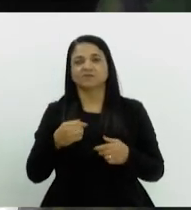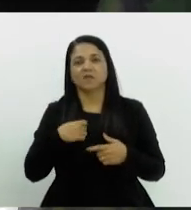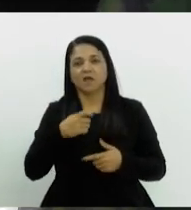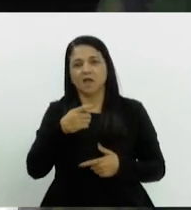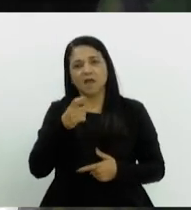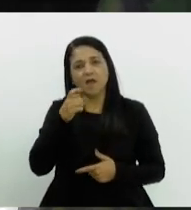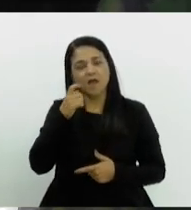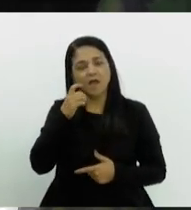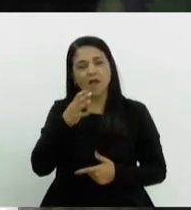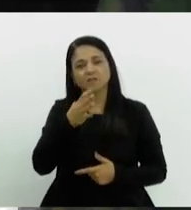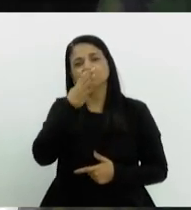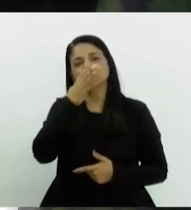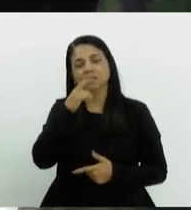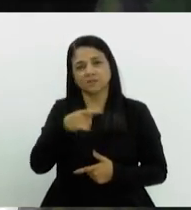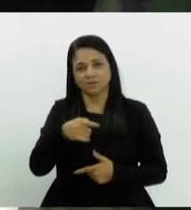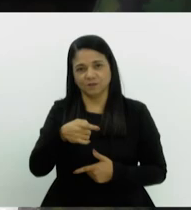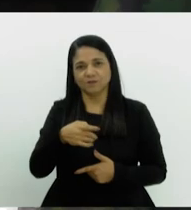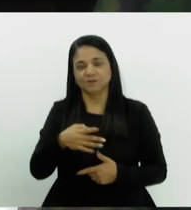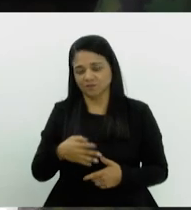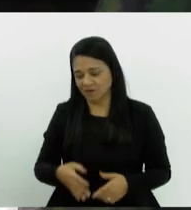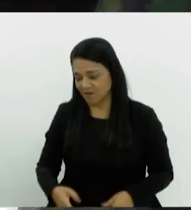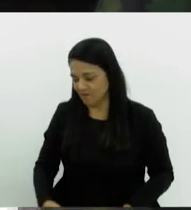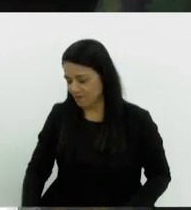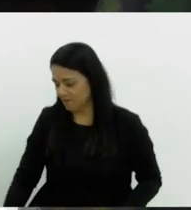admiração. E